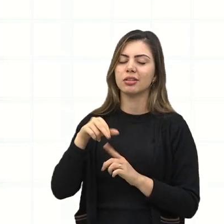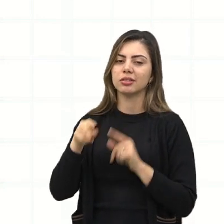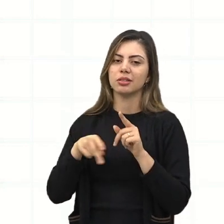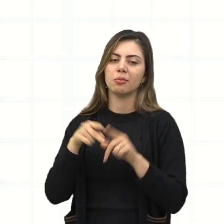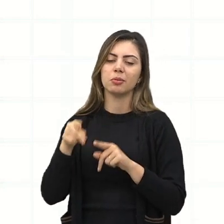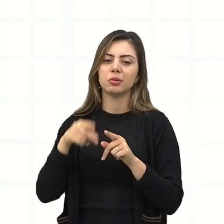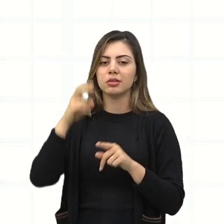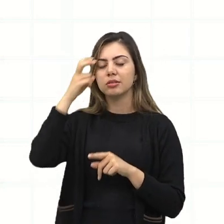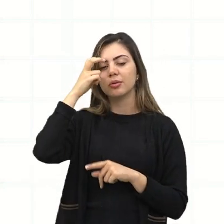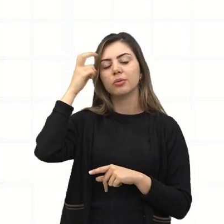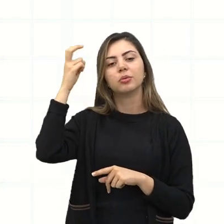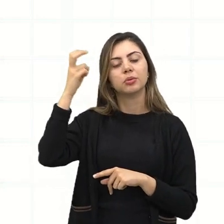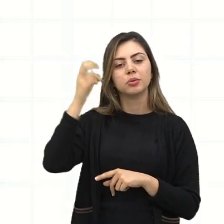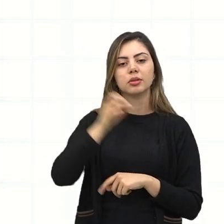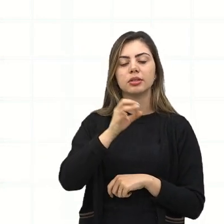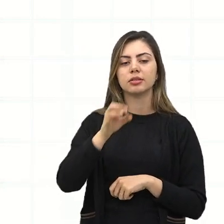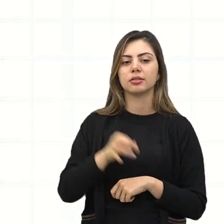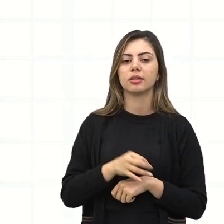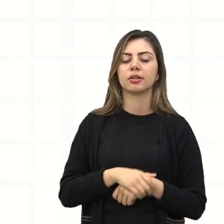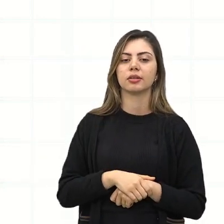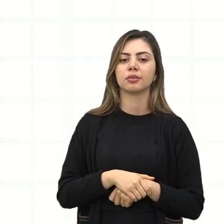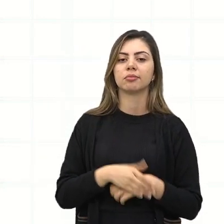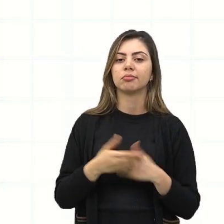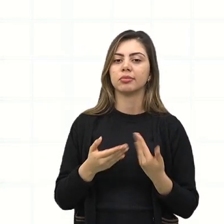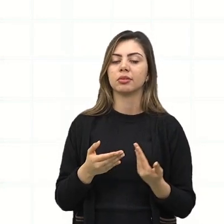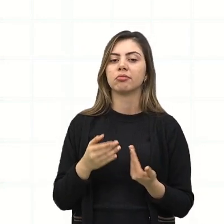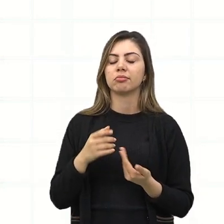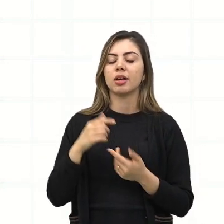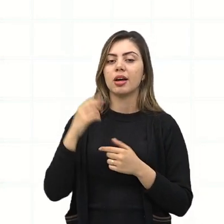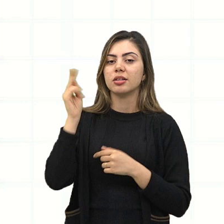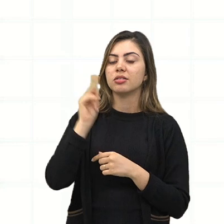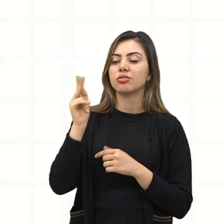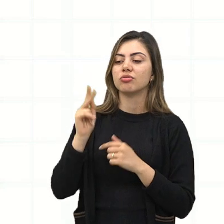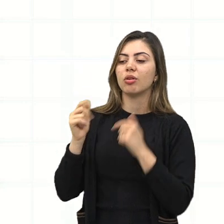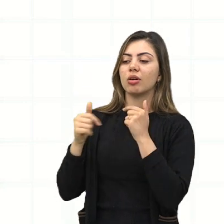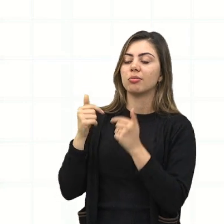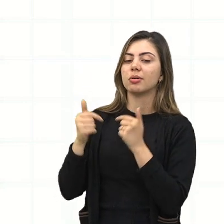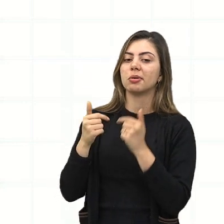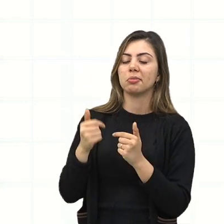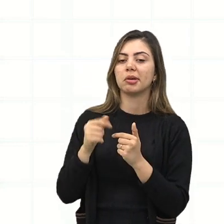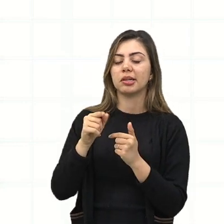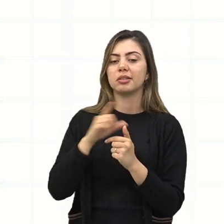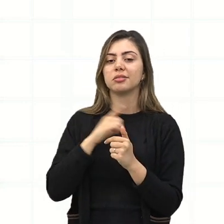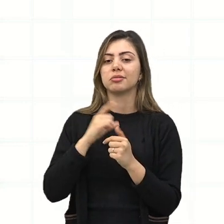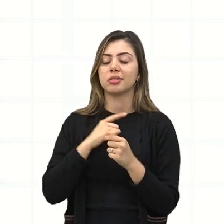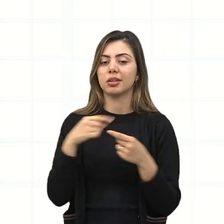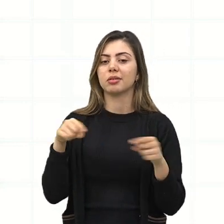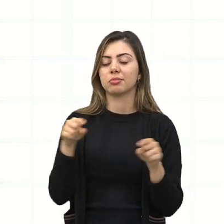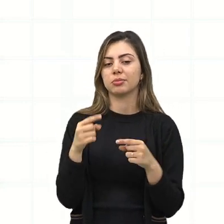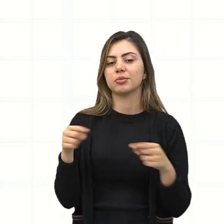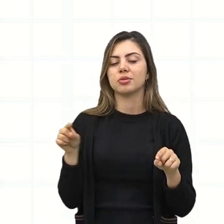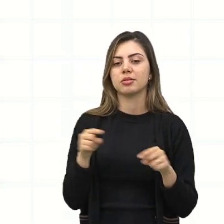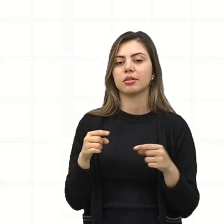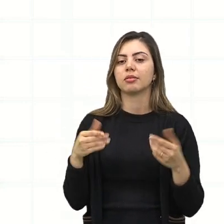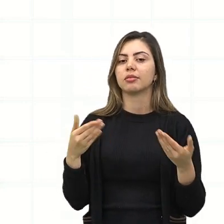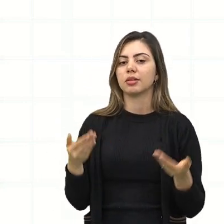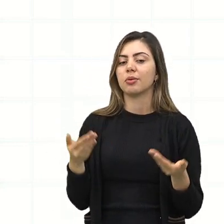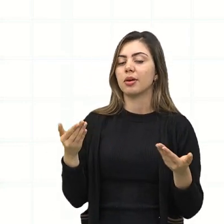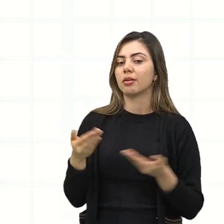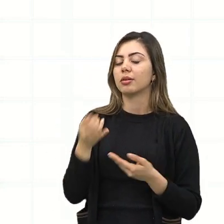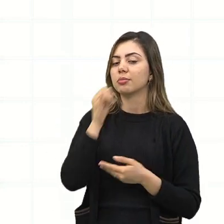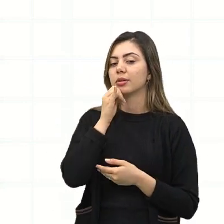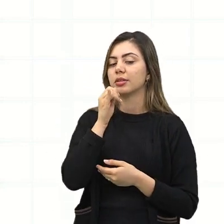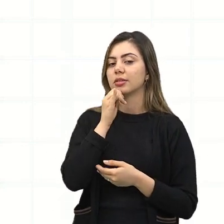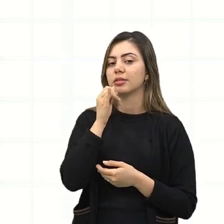popular, ao imaginário, a mitos, e aqui nessa toada do boi-bumbá garantido, a gente tem essa